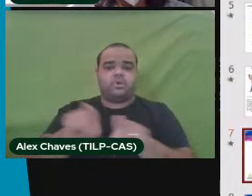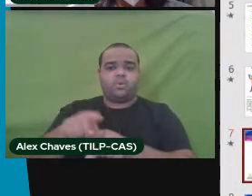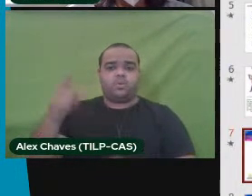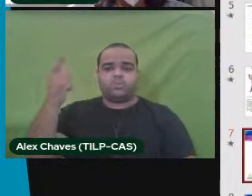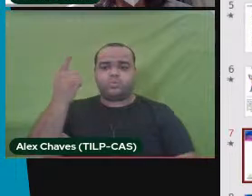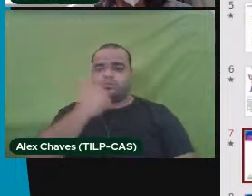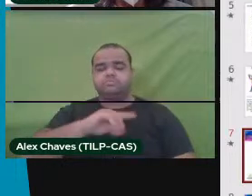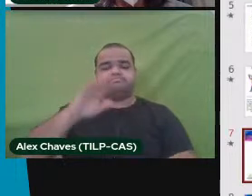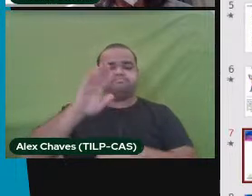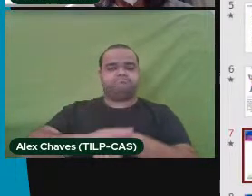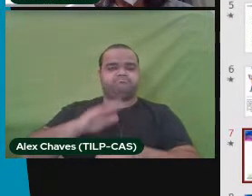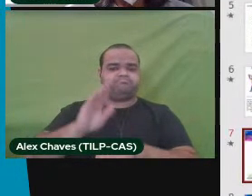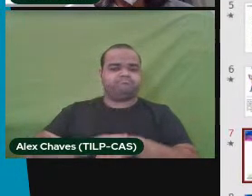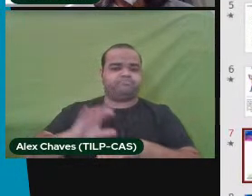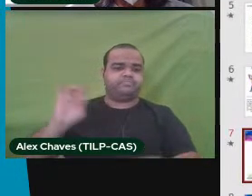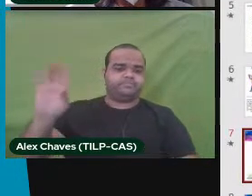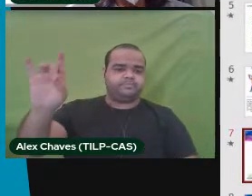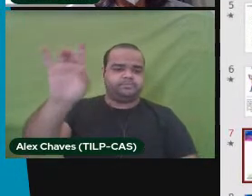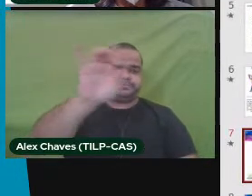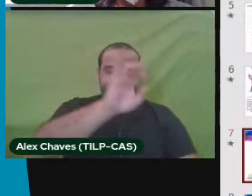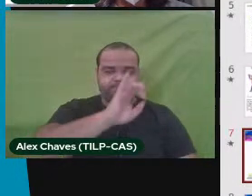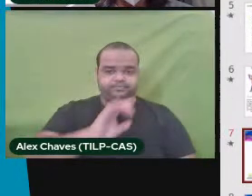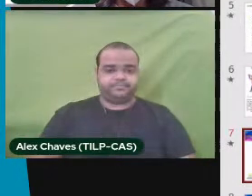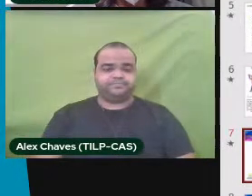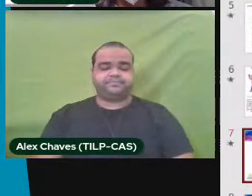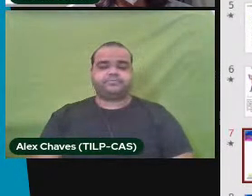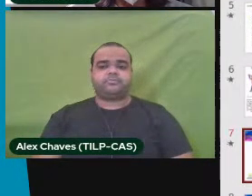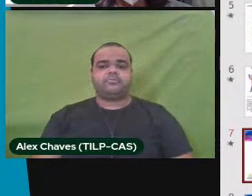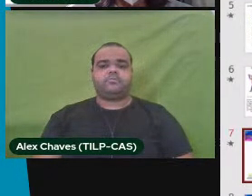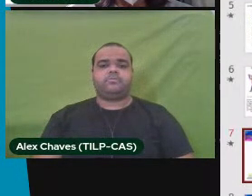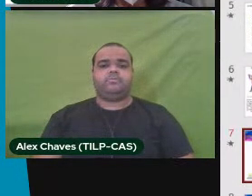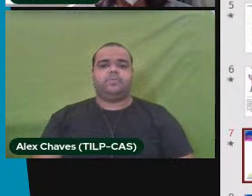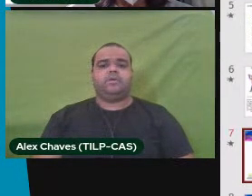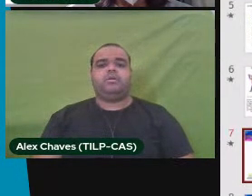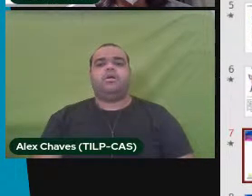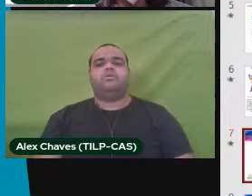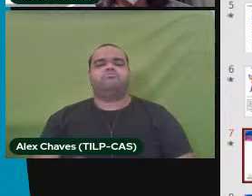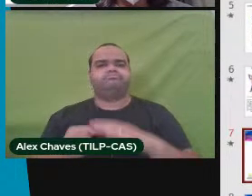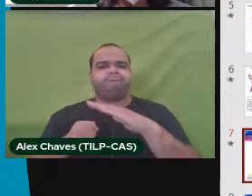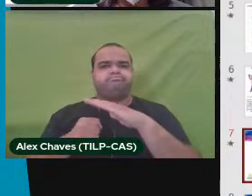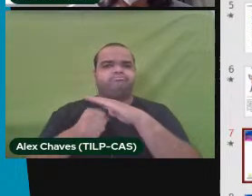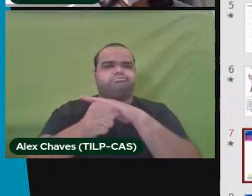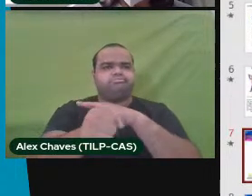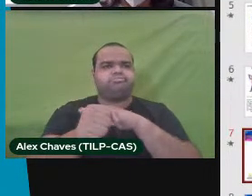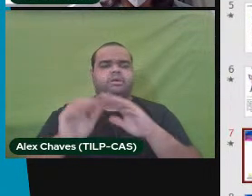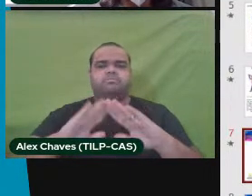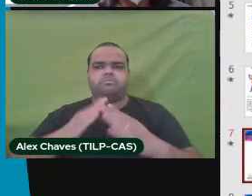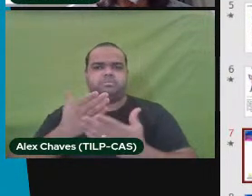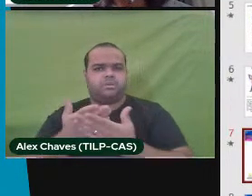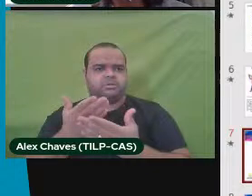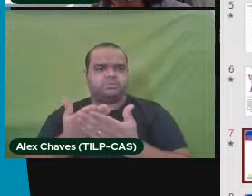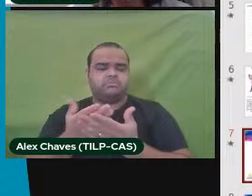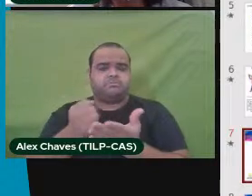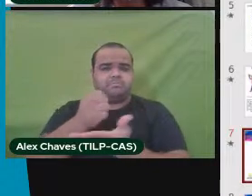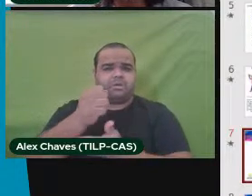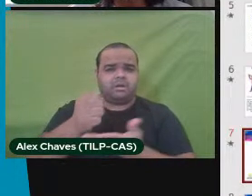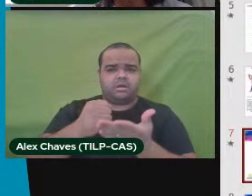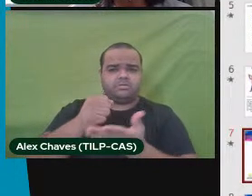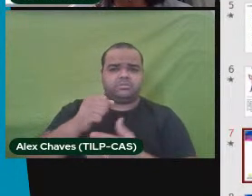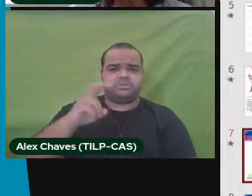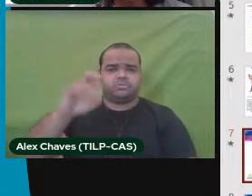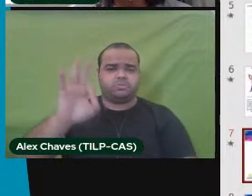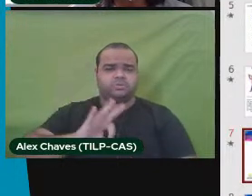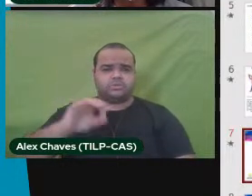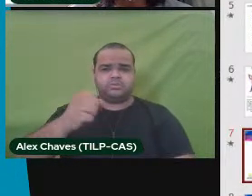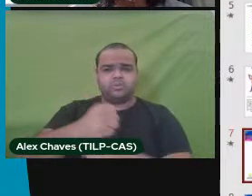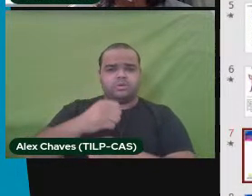si. O acesso à educação básica de 50% de 1948,